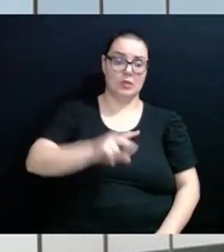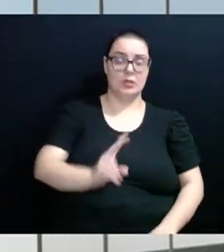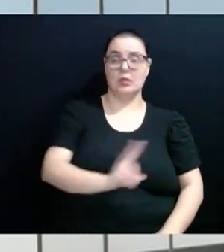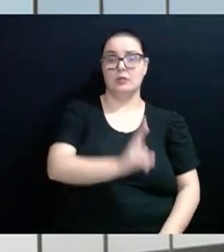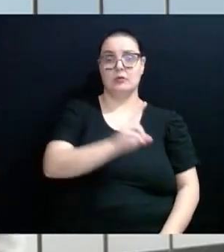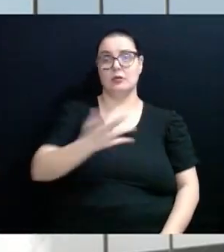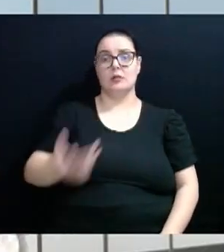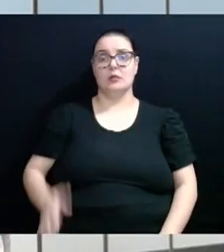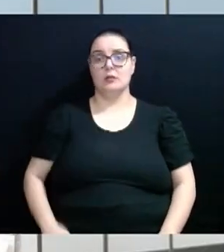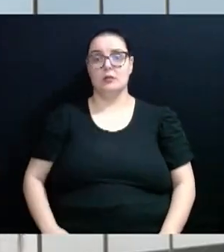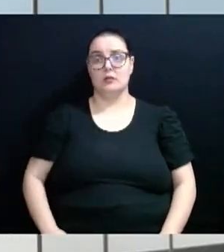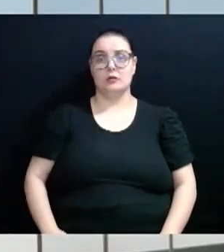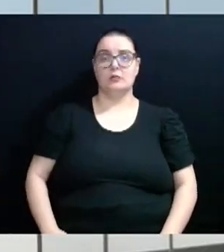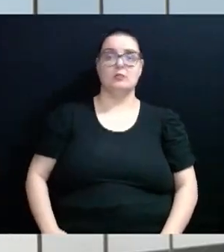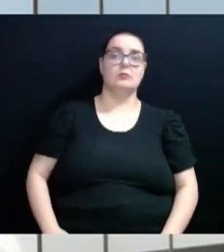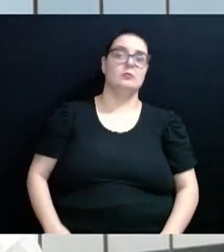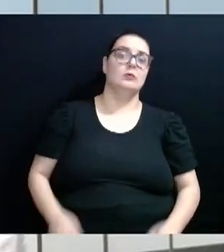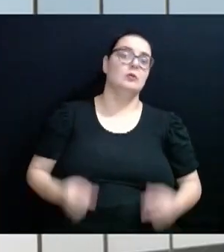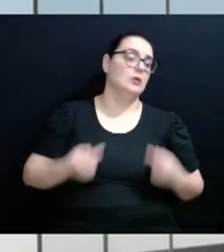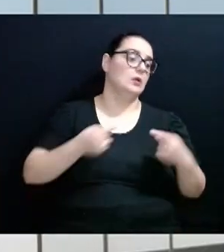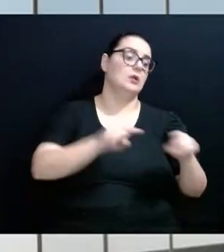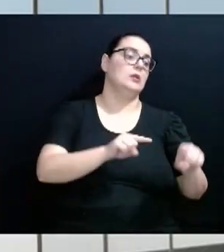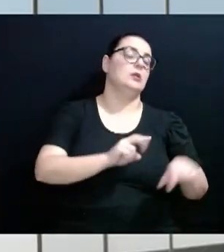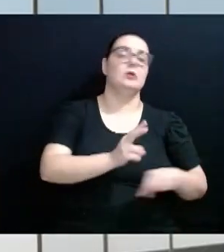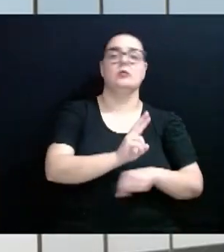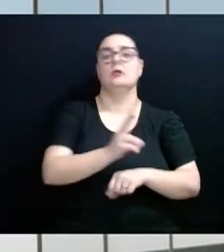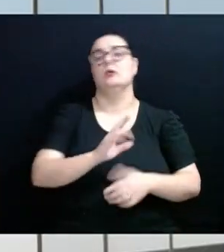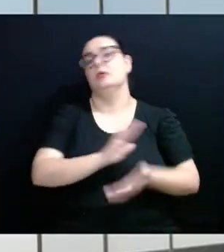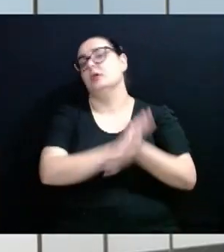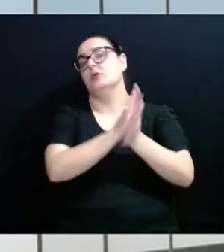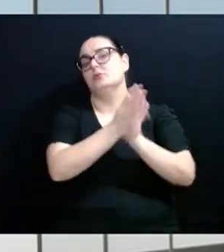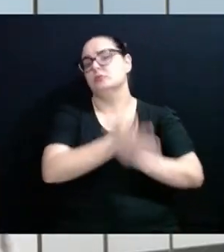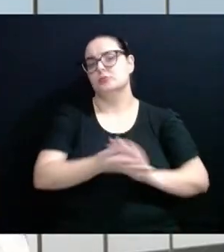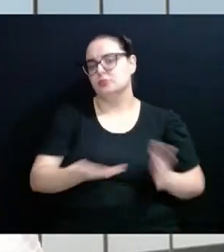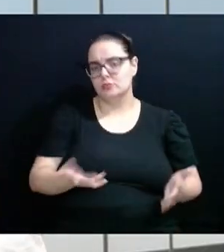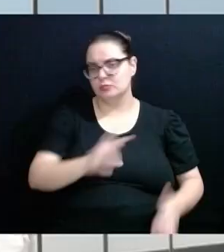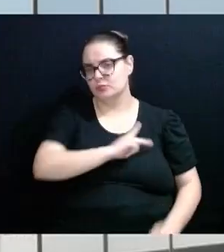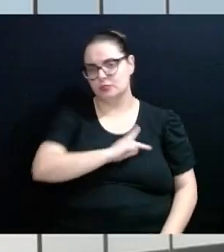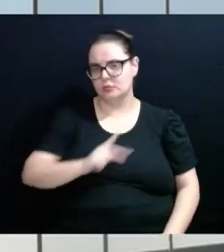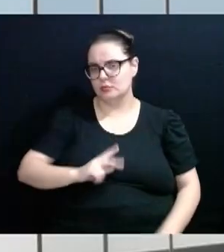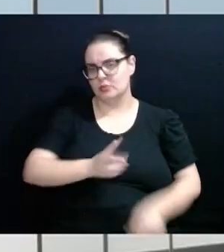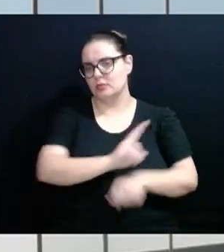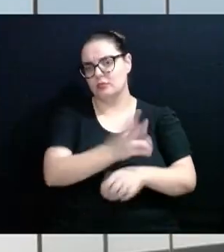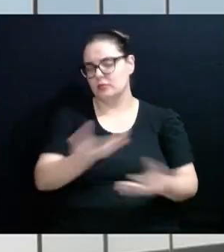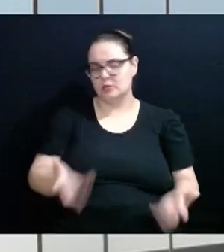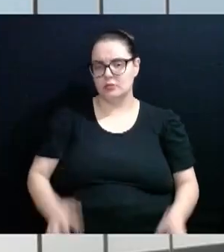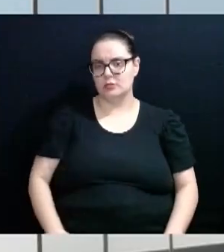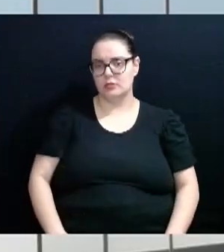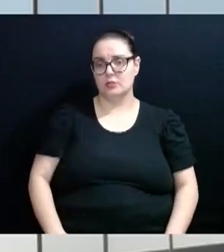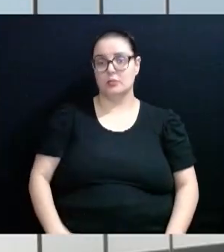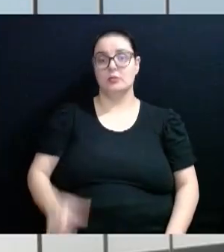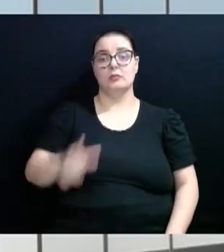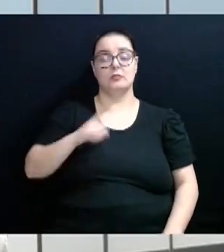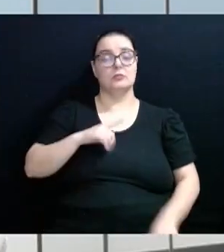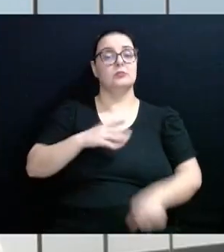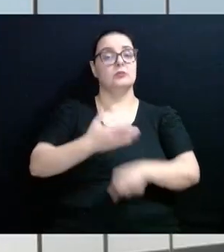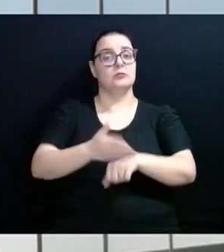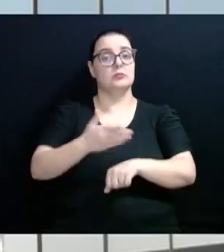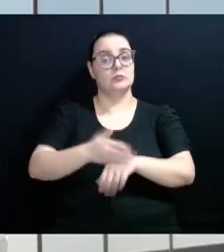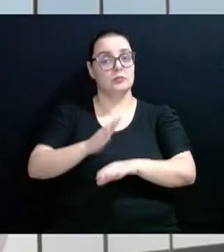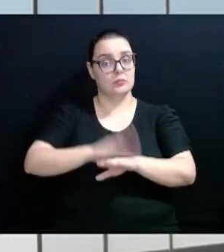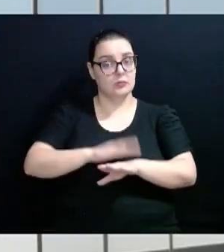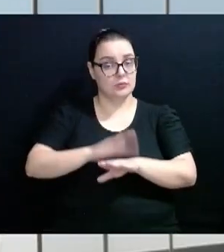e atacar a Venezuela ou querer derrubar o presidente da Venezuela. Eu tenho que exercer, né, digamos, o